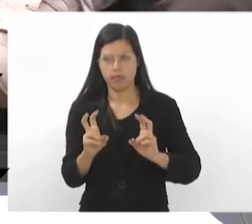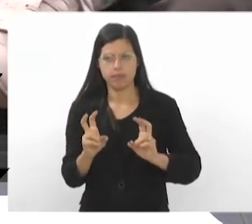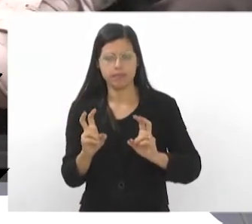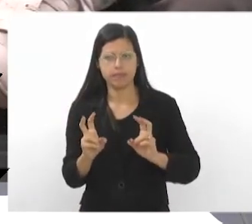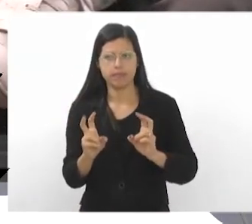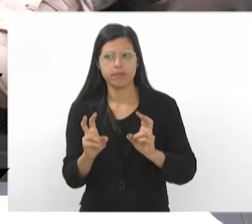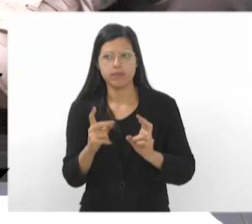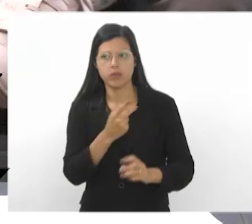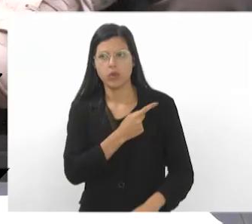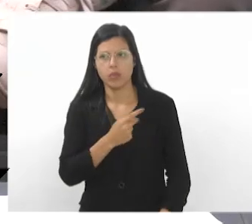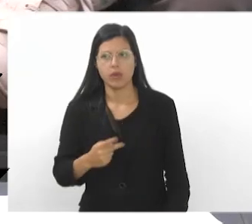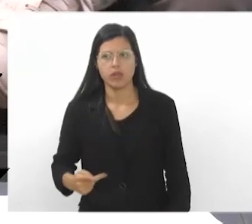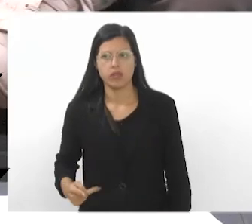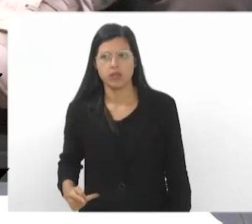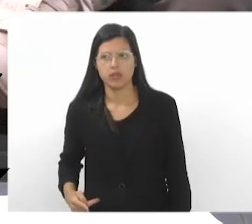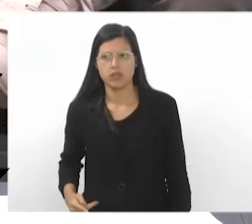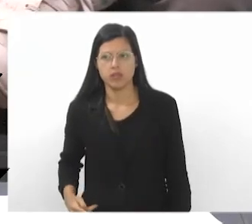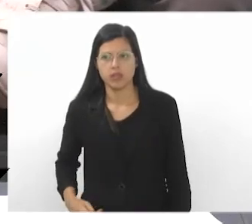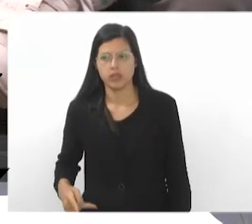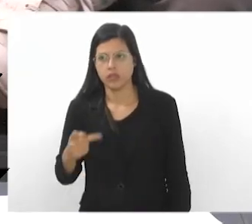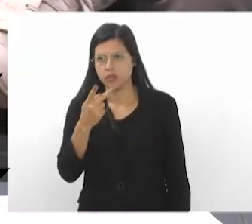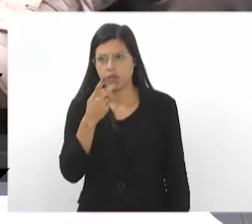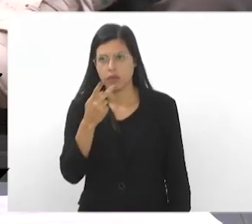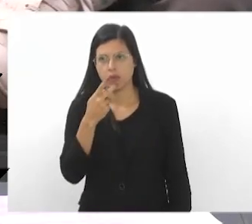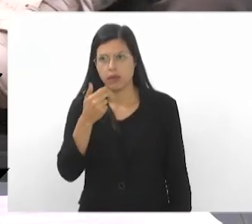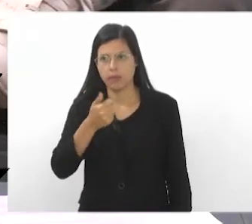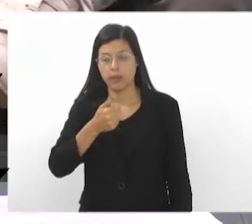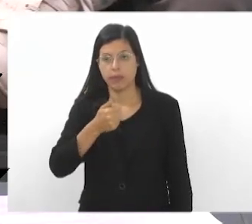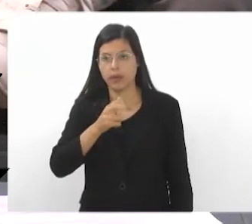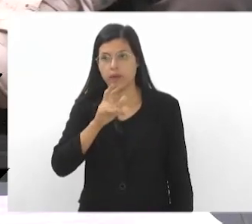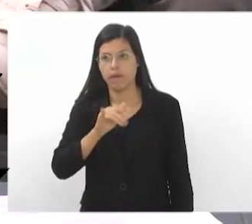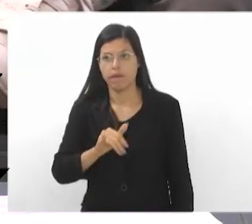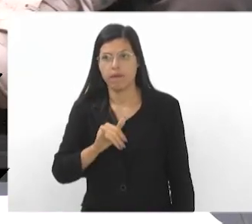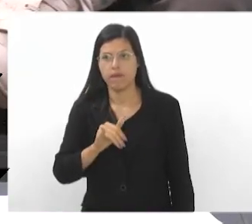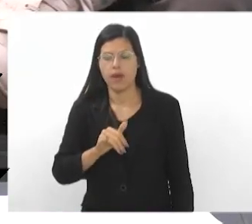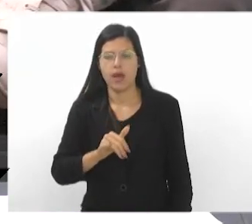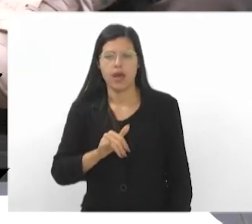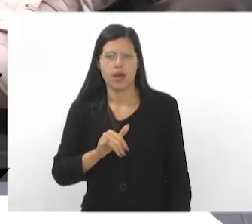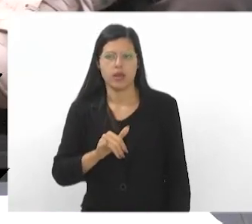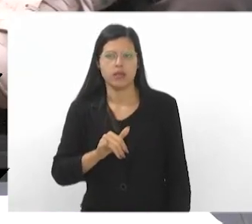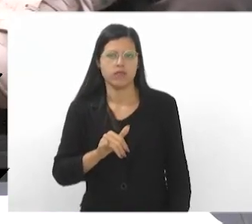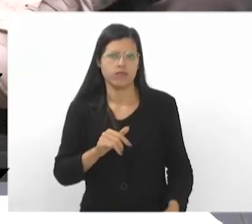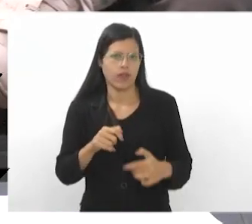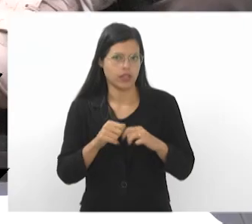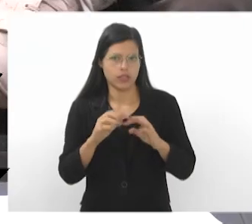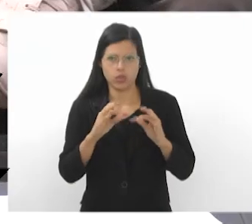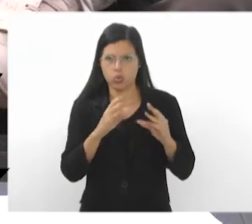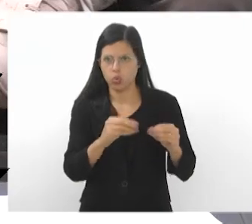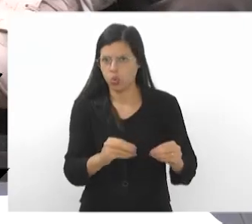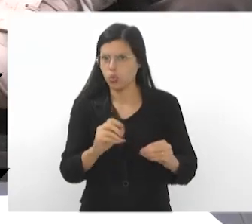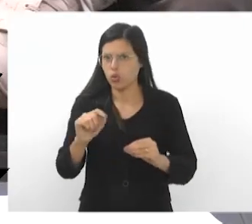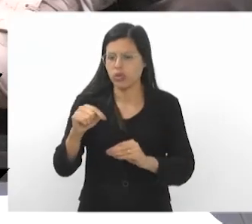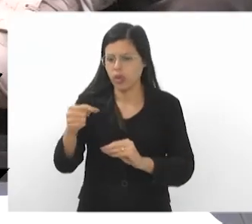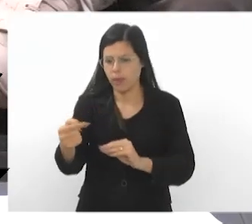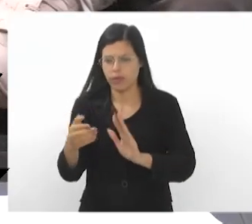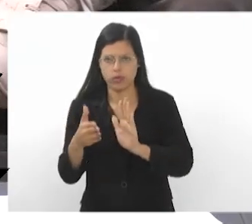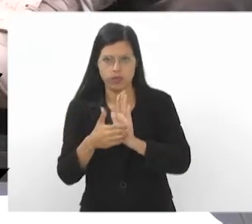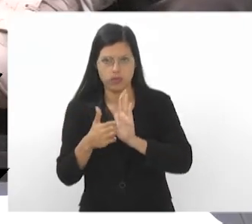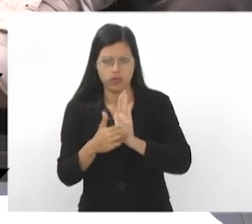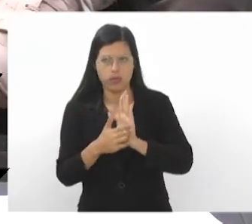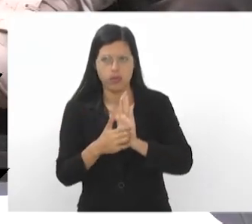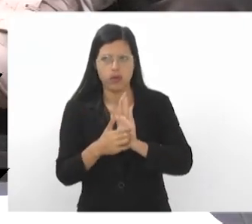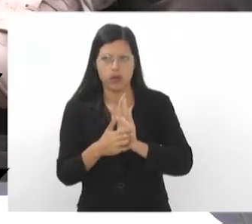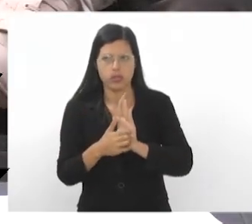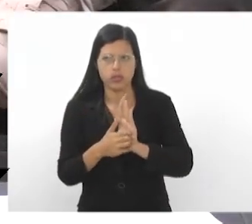o presidente disse que primeiro vai zerar, para depois a gente fazer a proposta. E deu até às